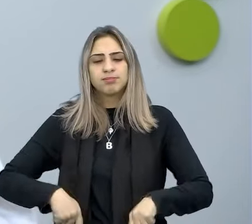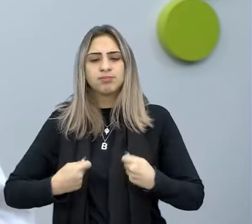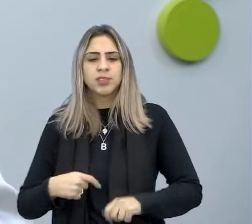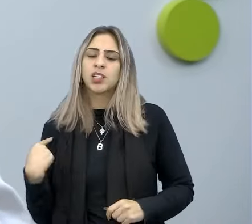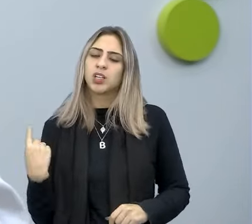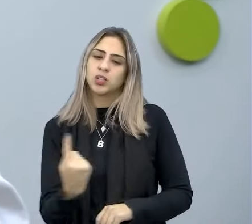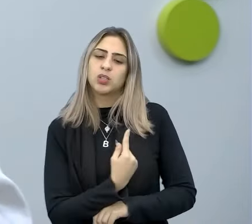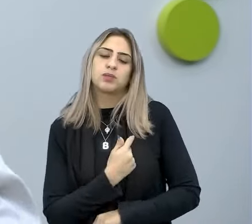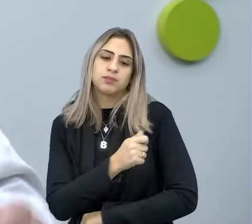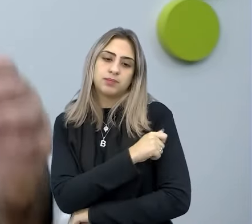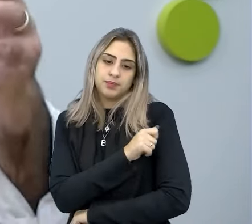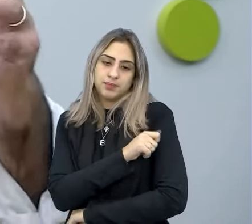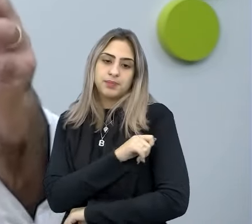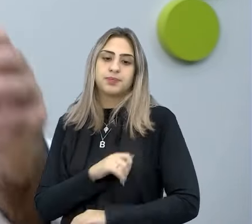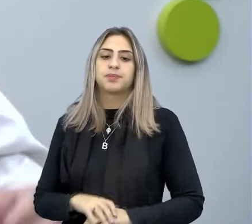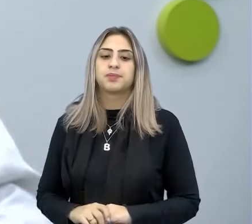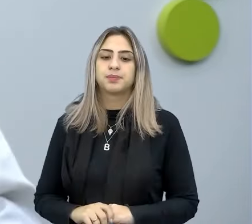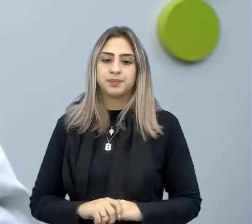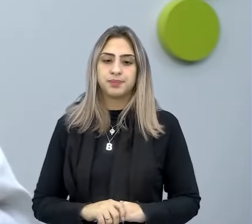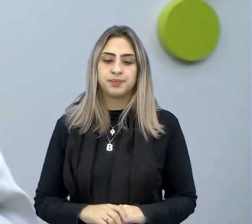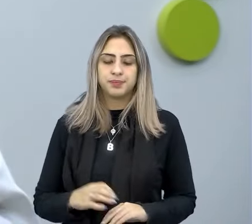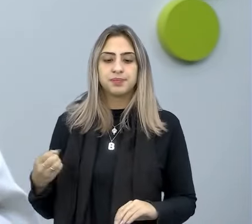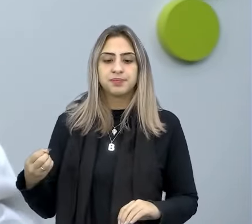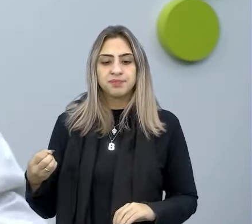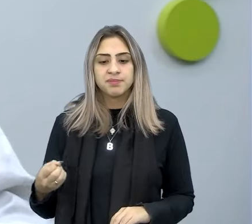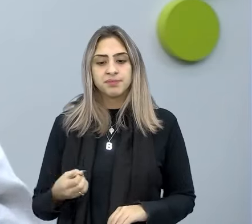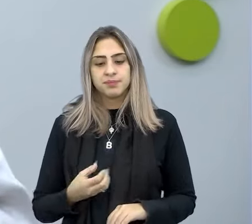os nossos estudantes. Então, Novo Ensino